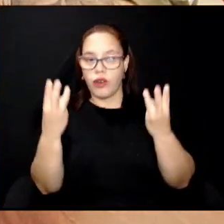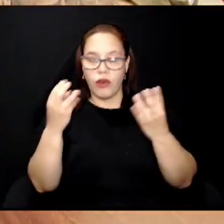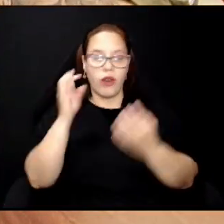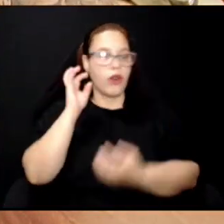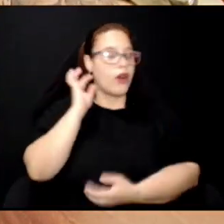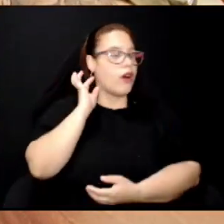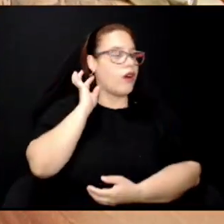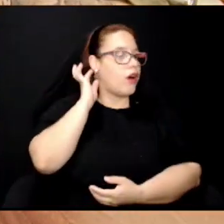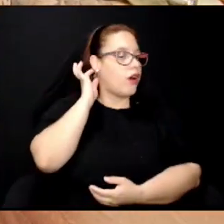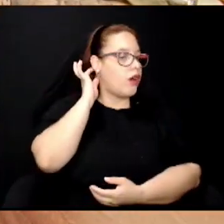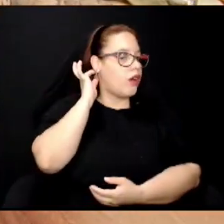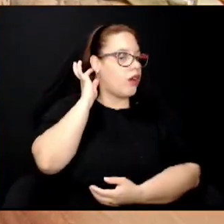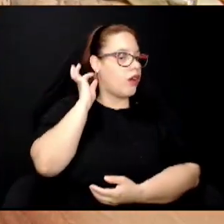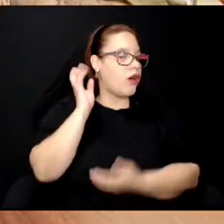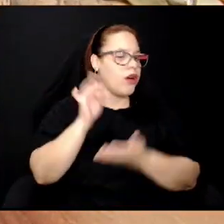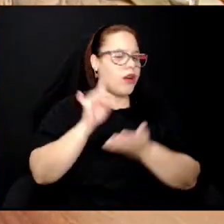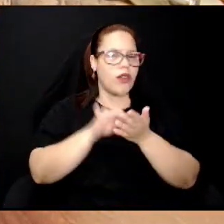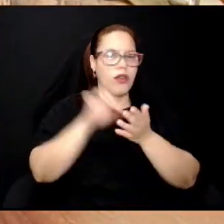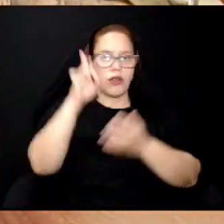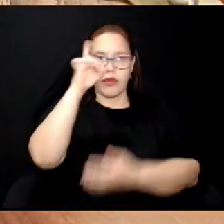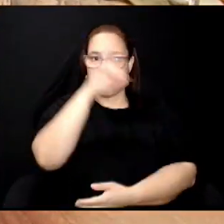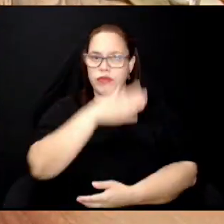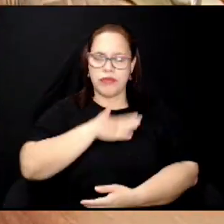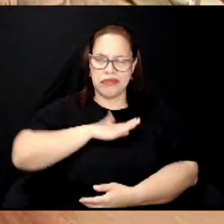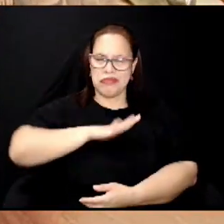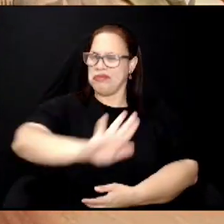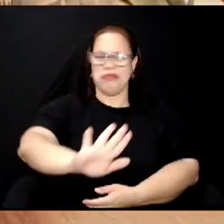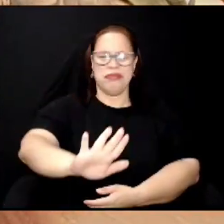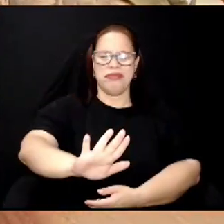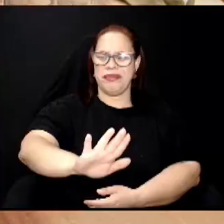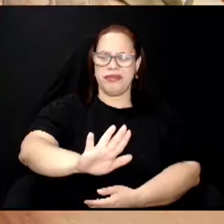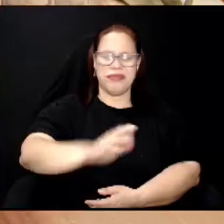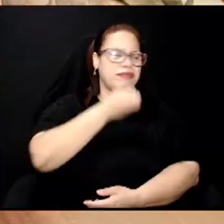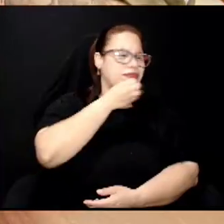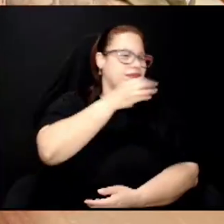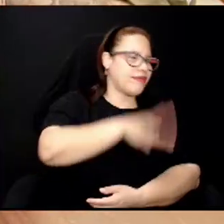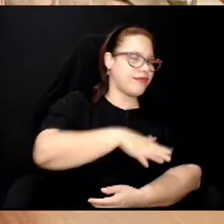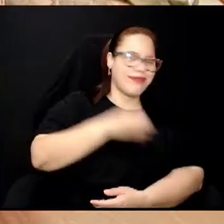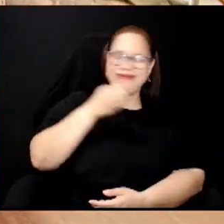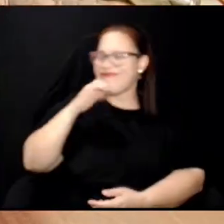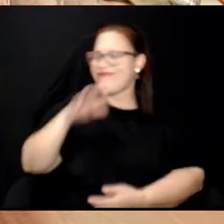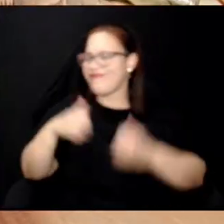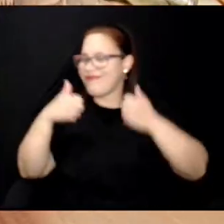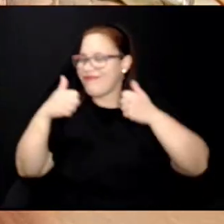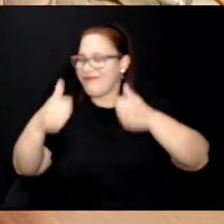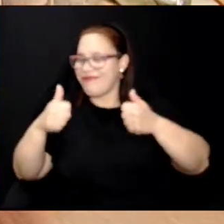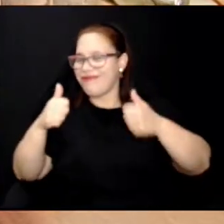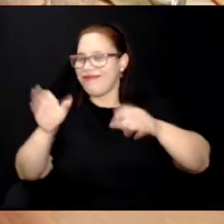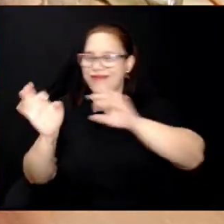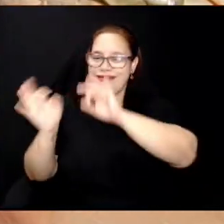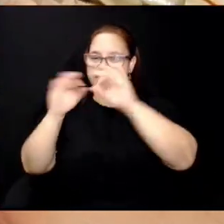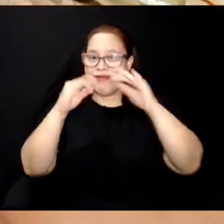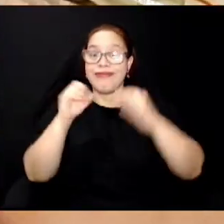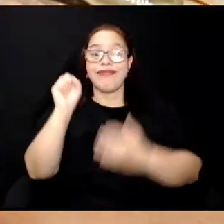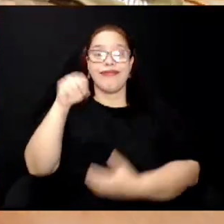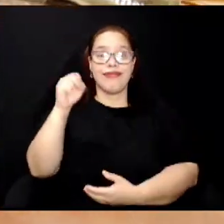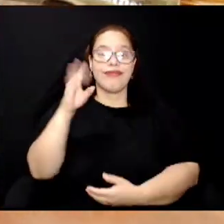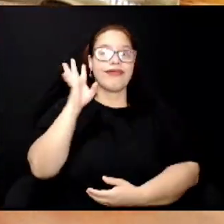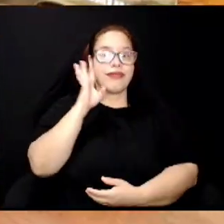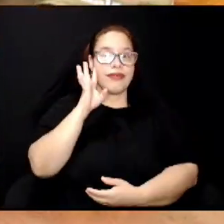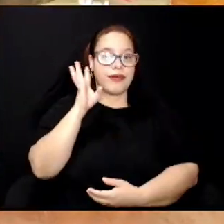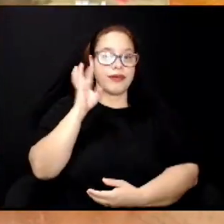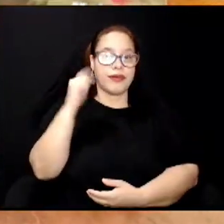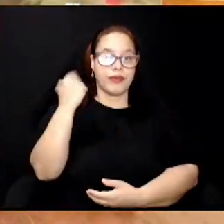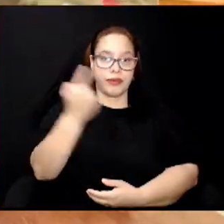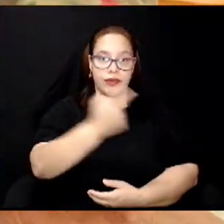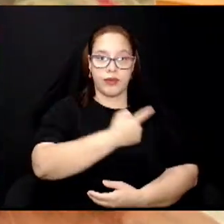certamente é difícil alguém não gostar, né, Arthur? Boa tarde para você. Boa tarde, tudo bem? Boa tarde a todo mundo. Sim, é muito legal aqui pra gente participar do